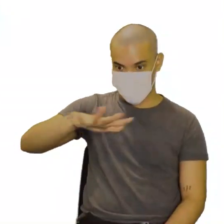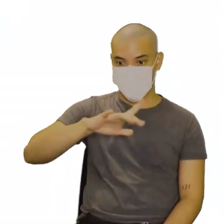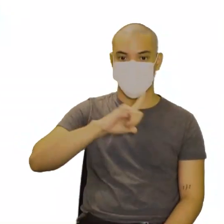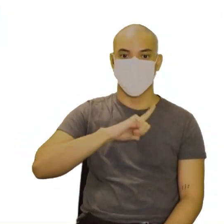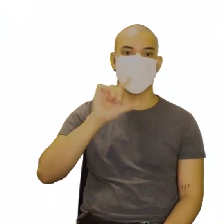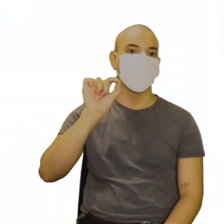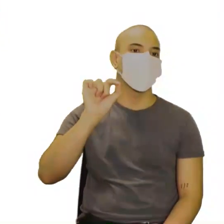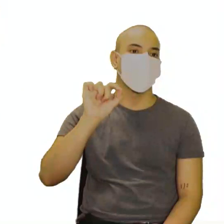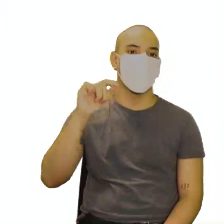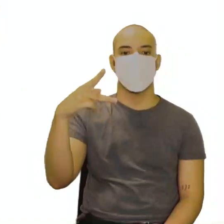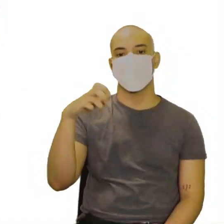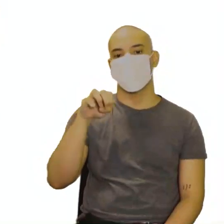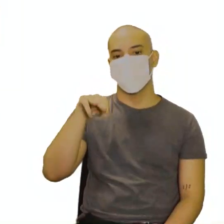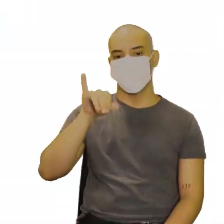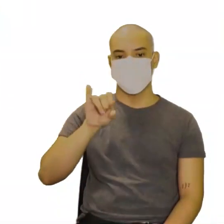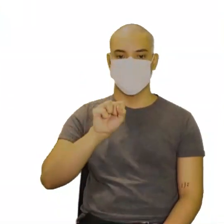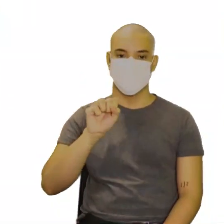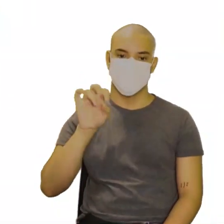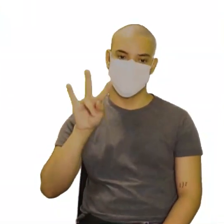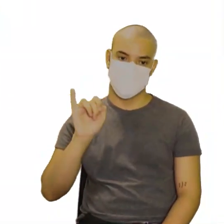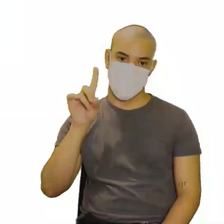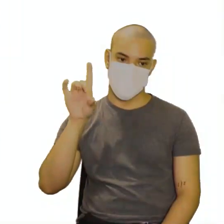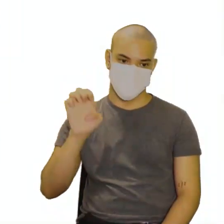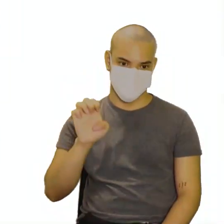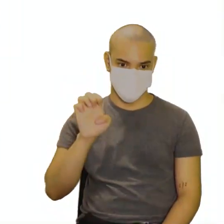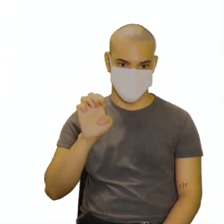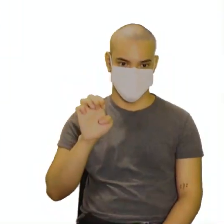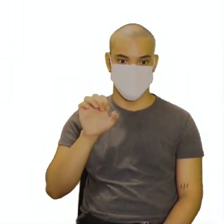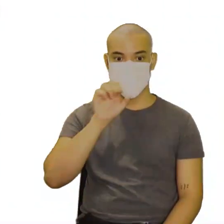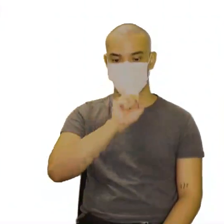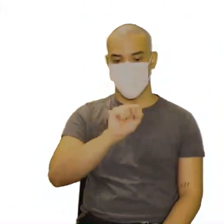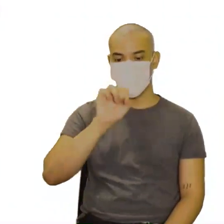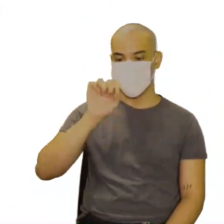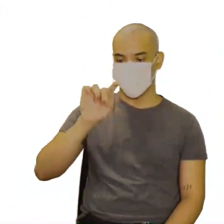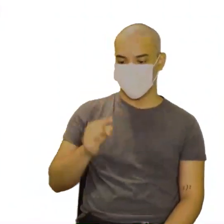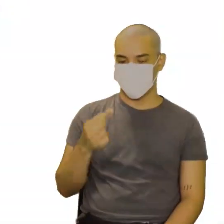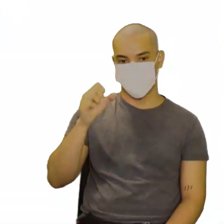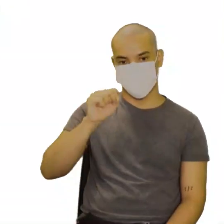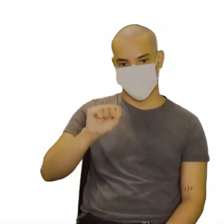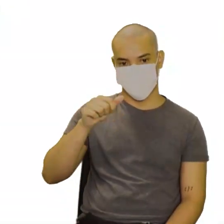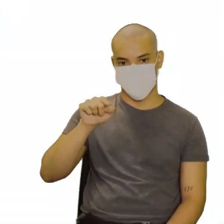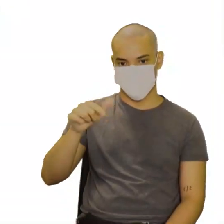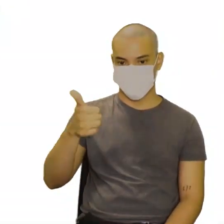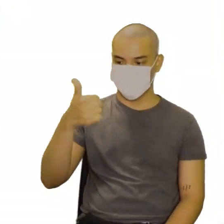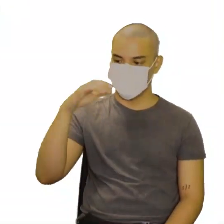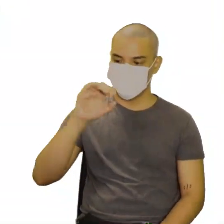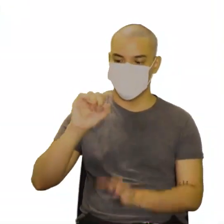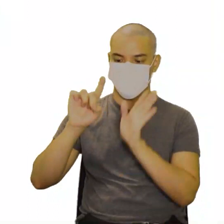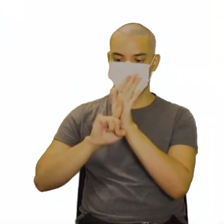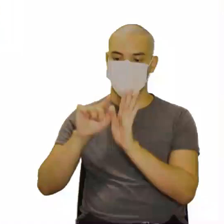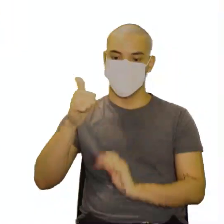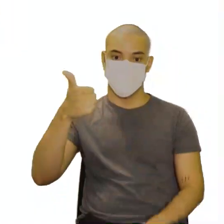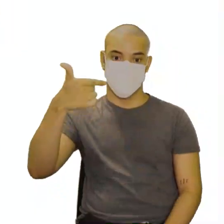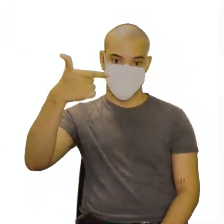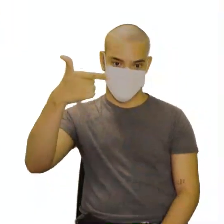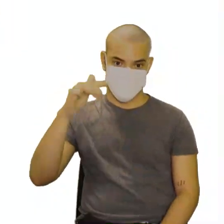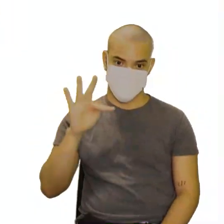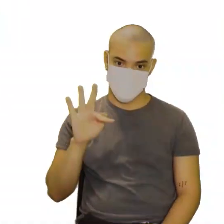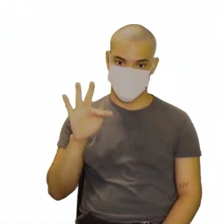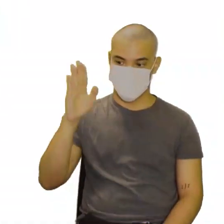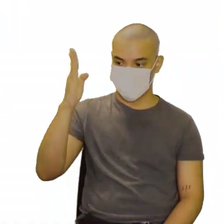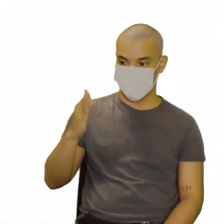nossa permissividade ela é dada por esse valorzinho aqui, certo? E também, dependendo do capacitor, a gente